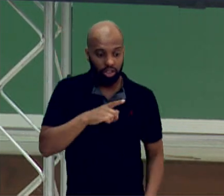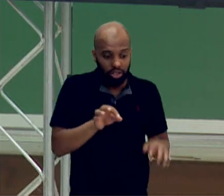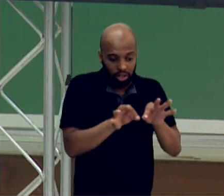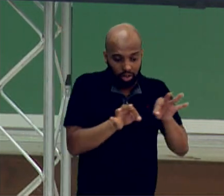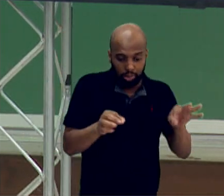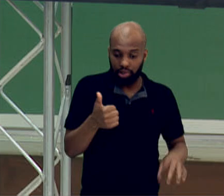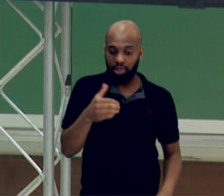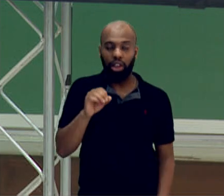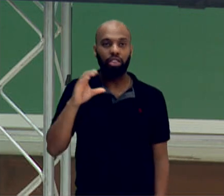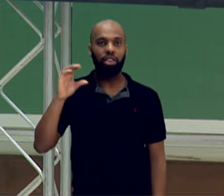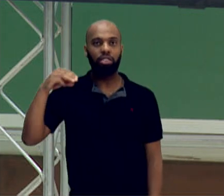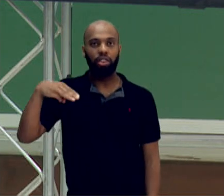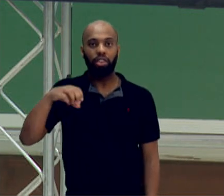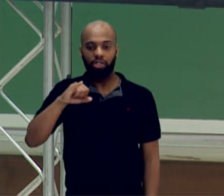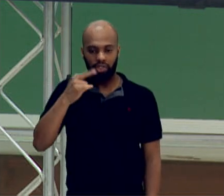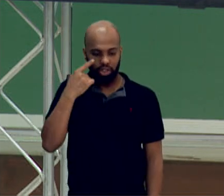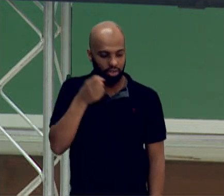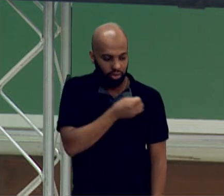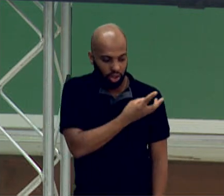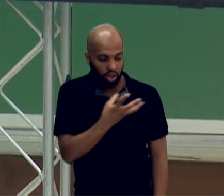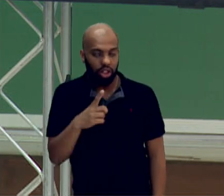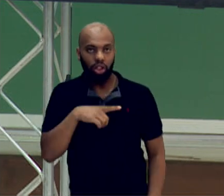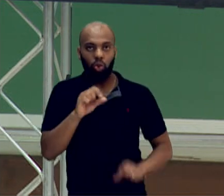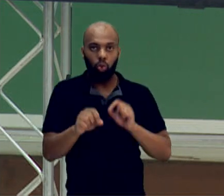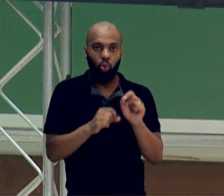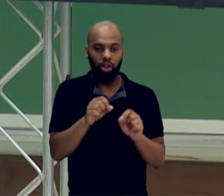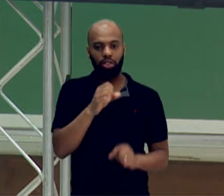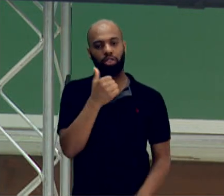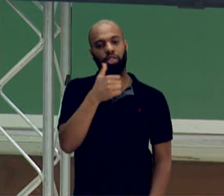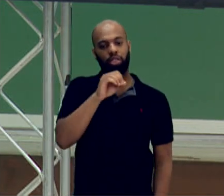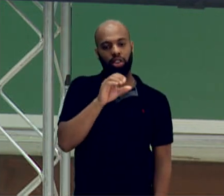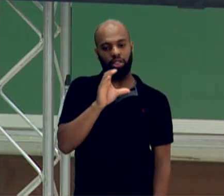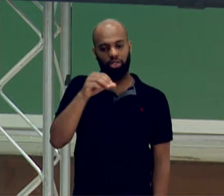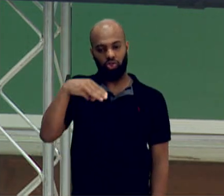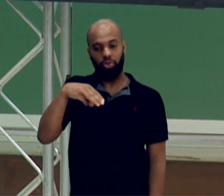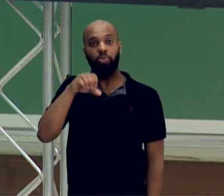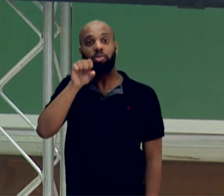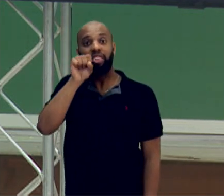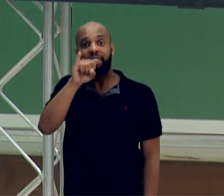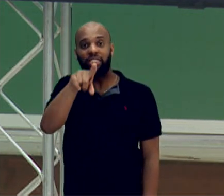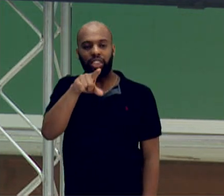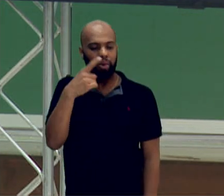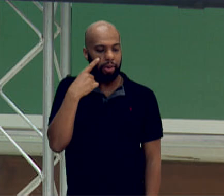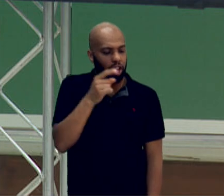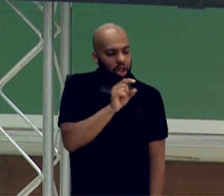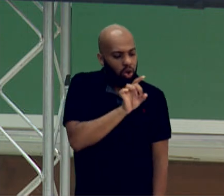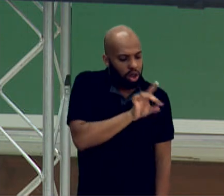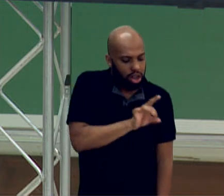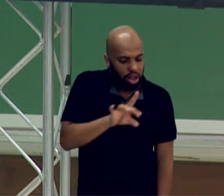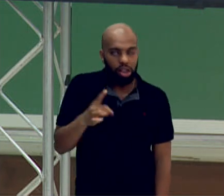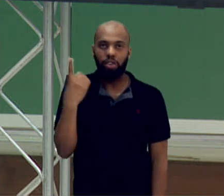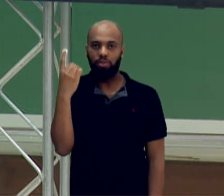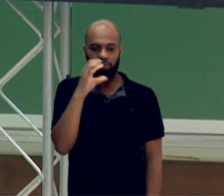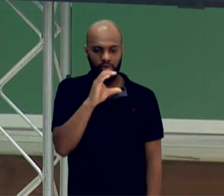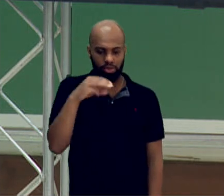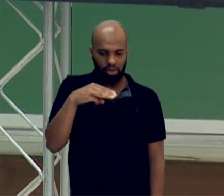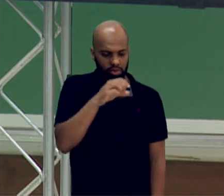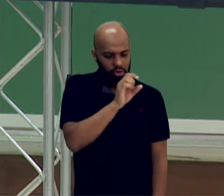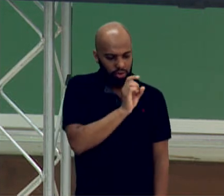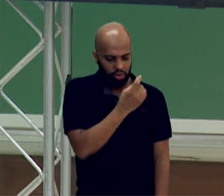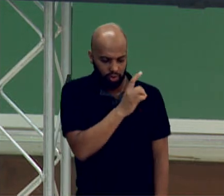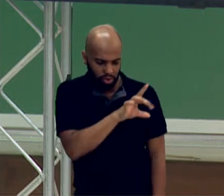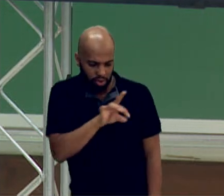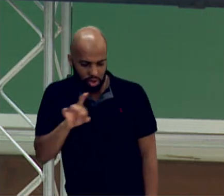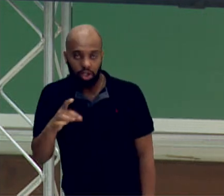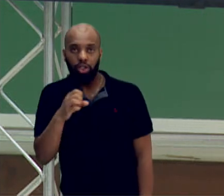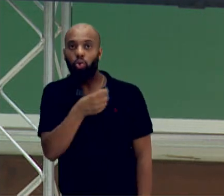se você contar lá, ele tem o quê? 10 centímetros. Então, se eu pegar 1 centímetro de cada vez ali, nesse 10 vezes 10,